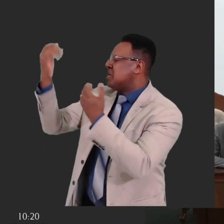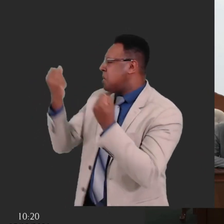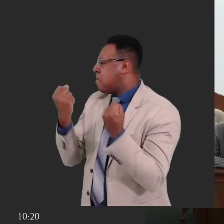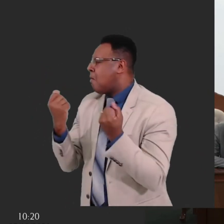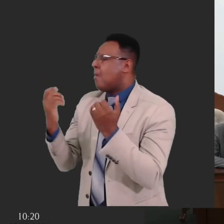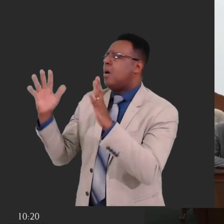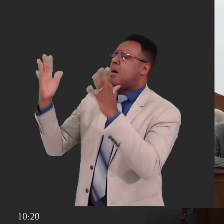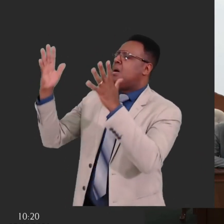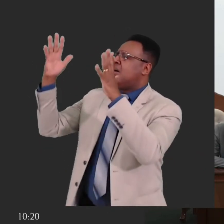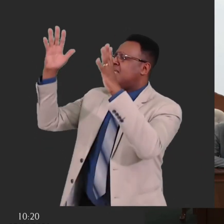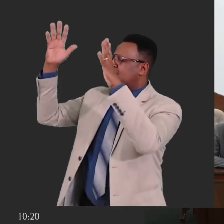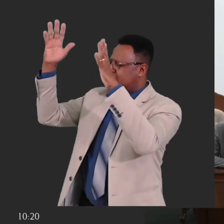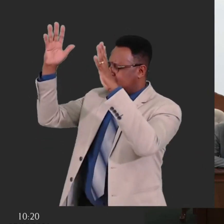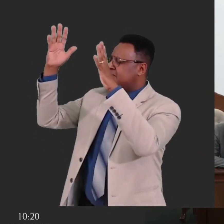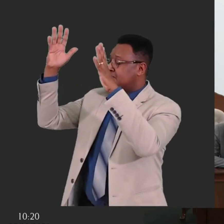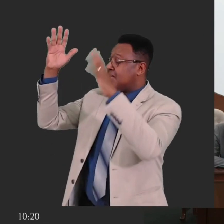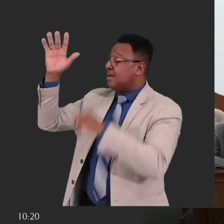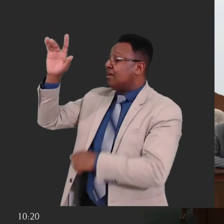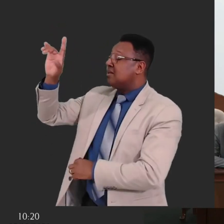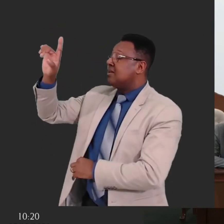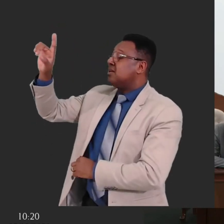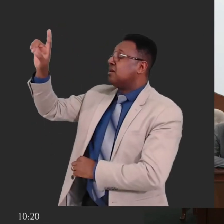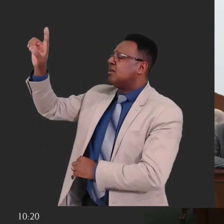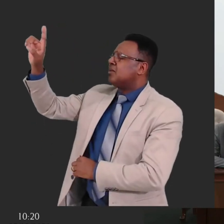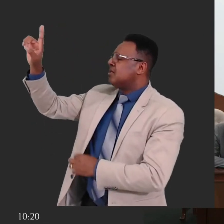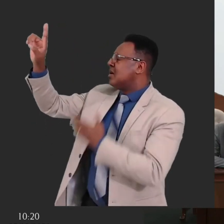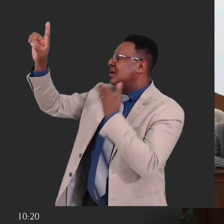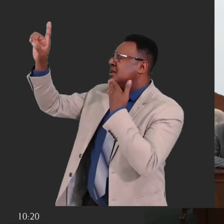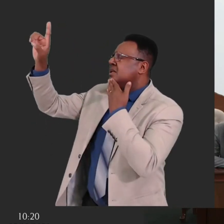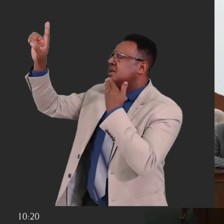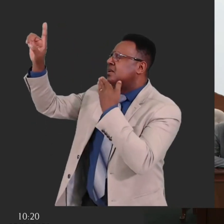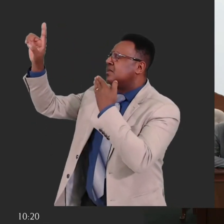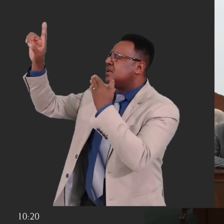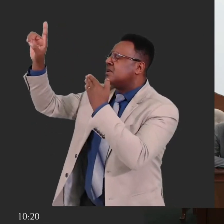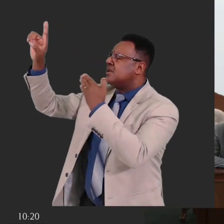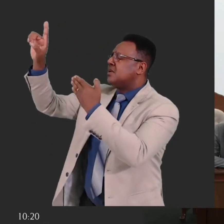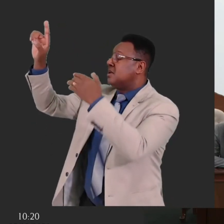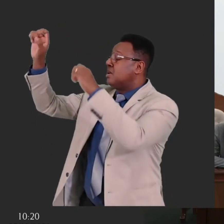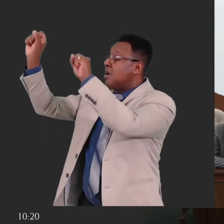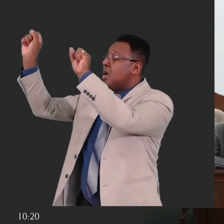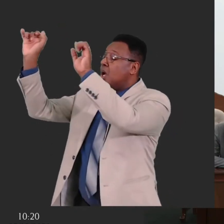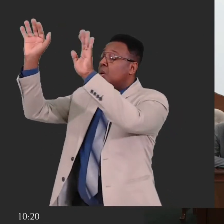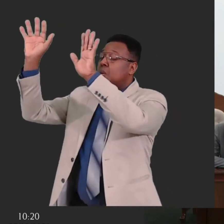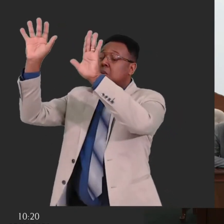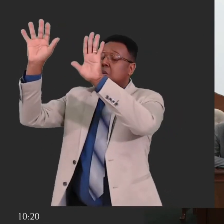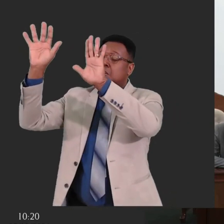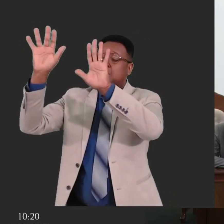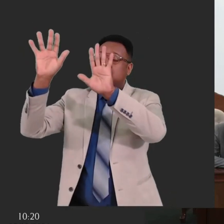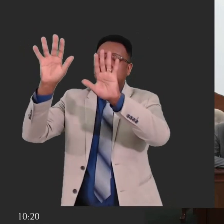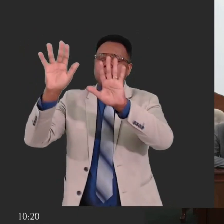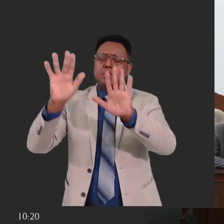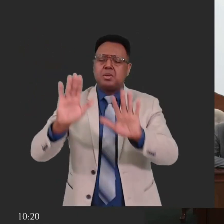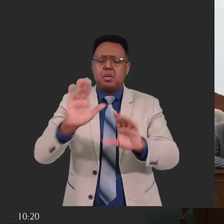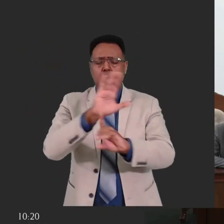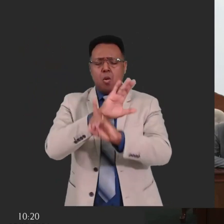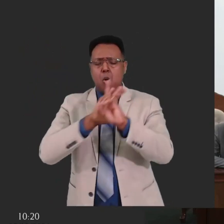nome, Senhor Deus. Nesta manhã vamos te rogar, abençoa este santo culto